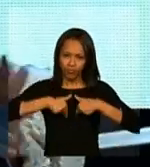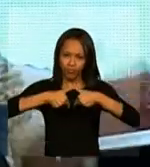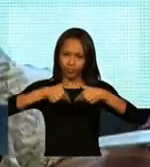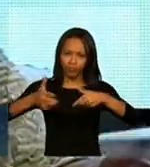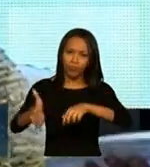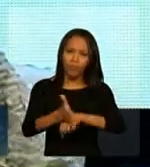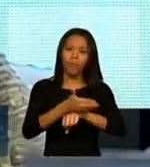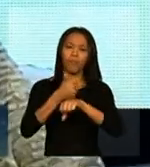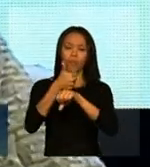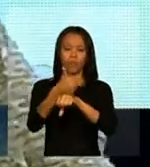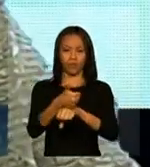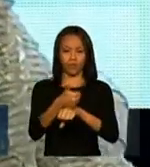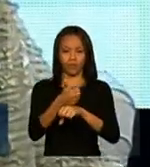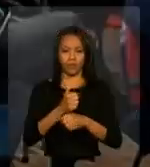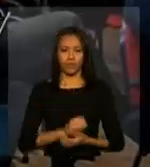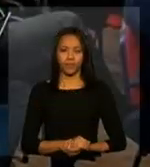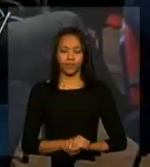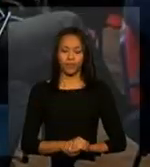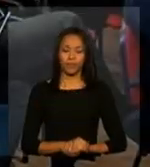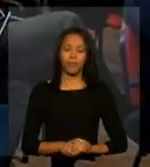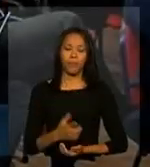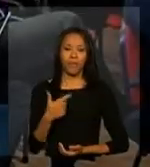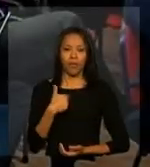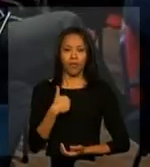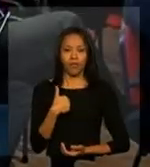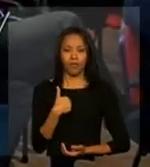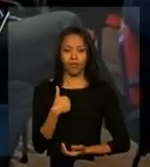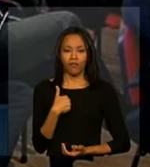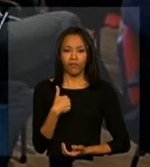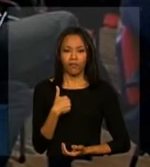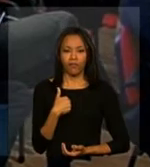disse, eu não citei...